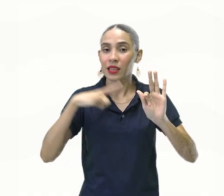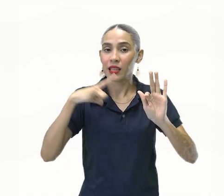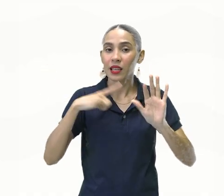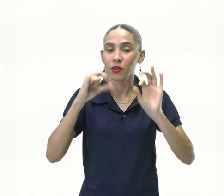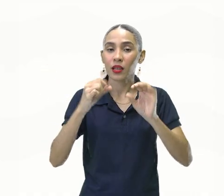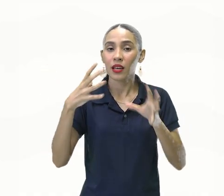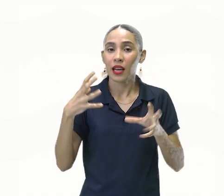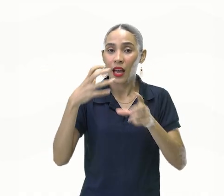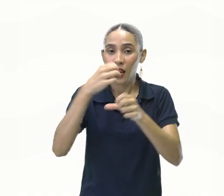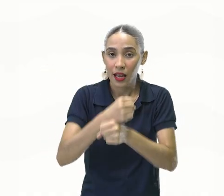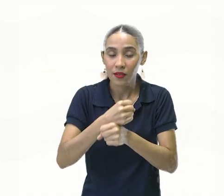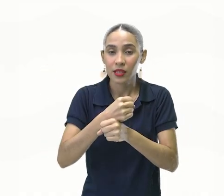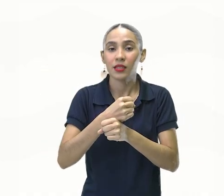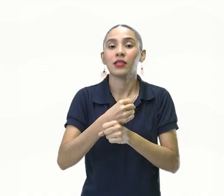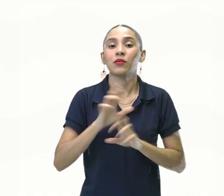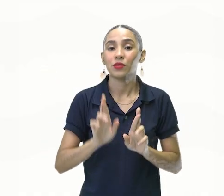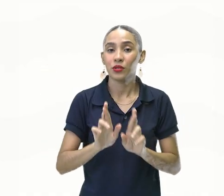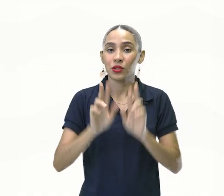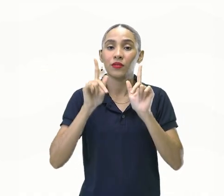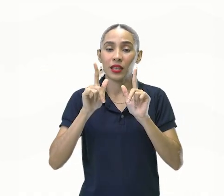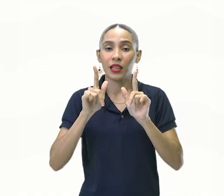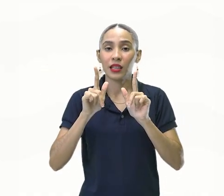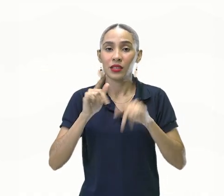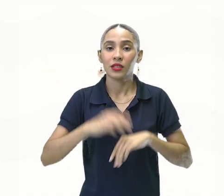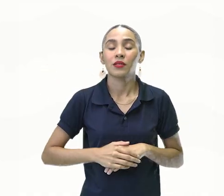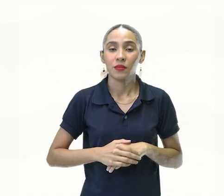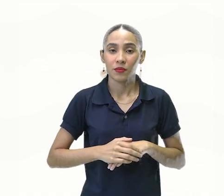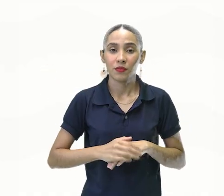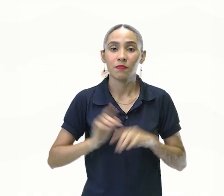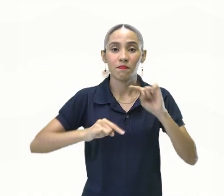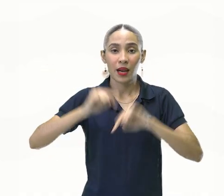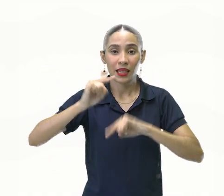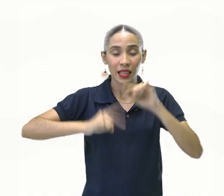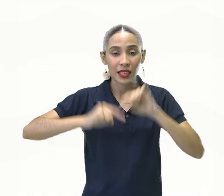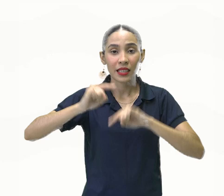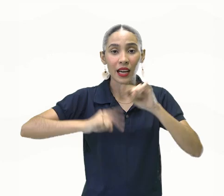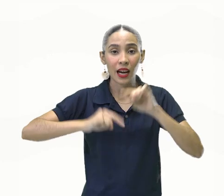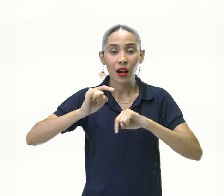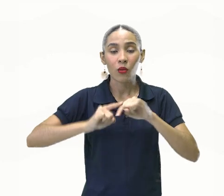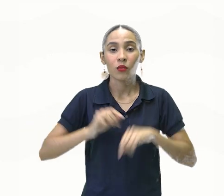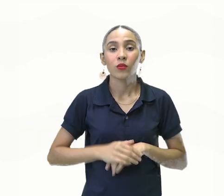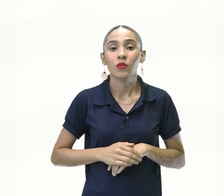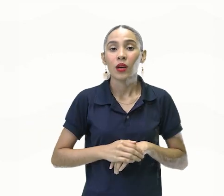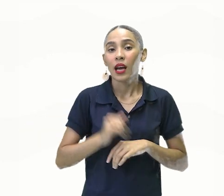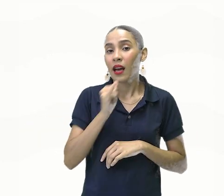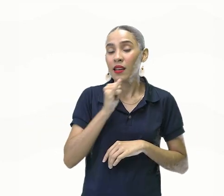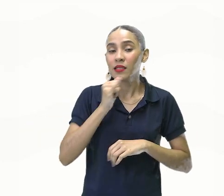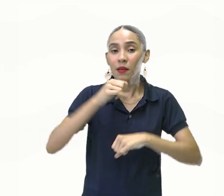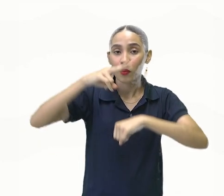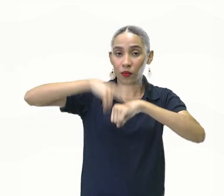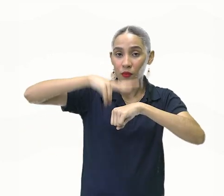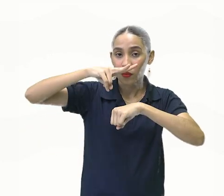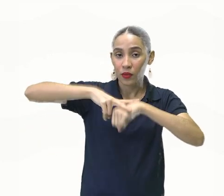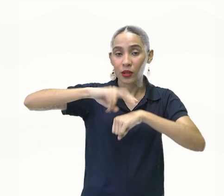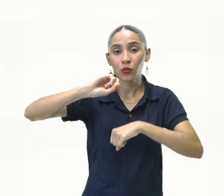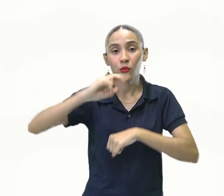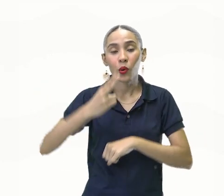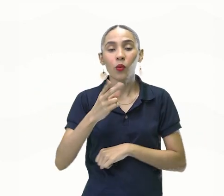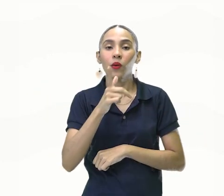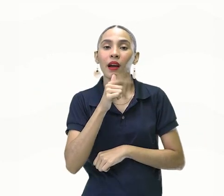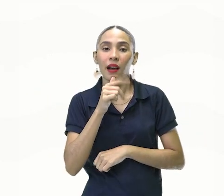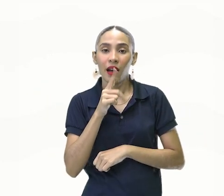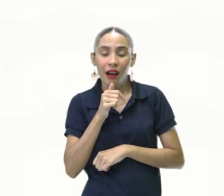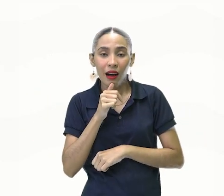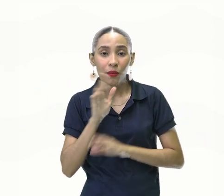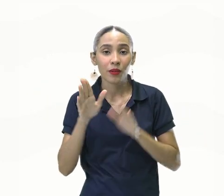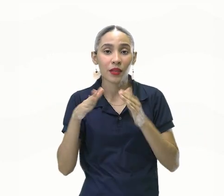cor sofre uma refração distinta na passagem por meios materiais, como o vidro